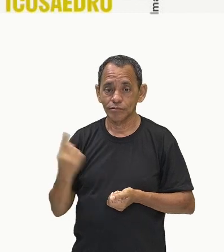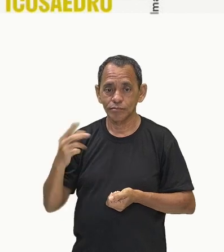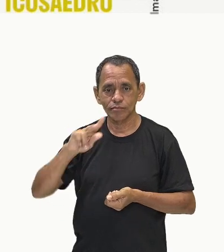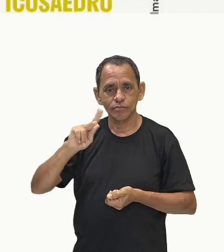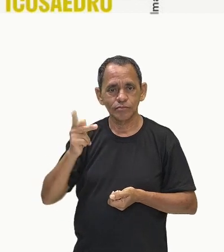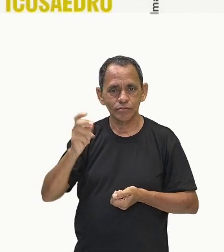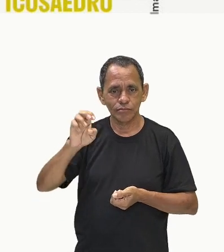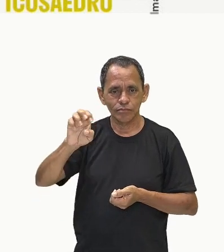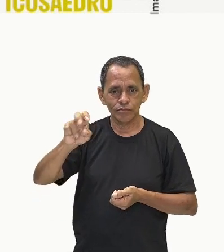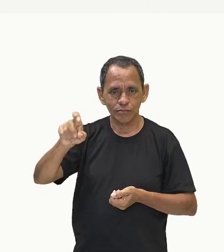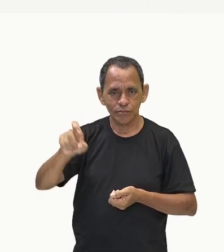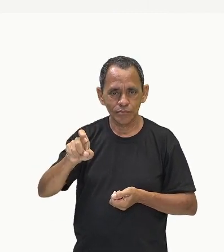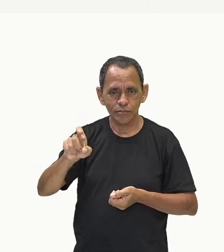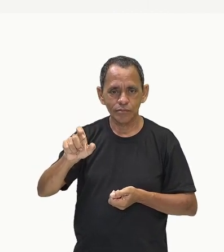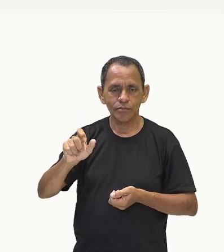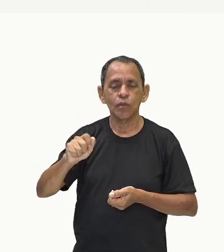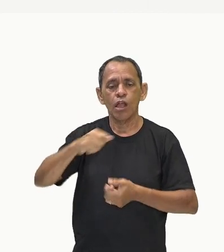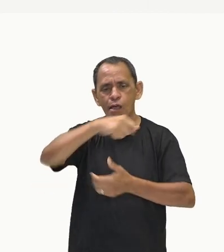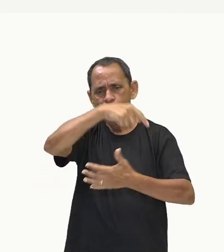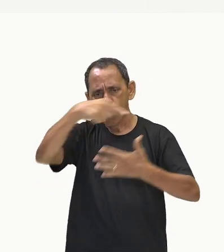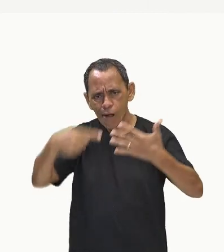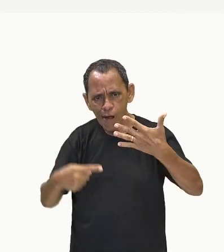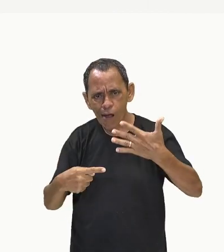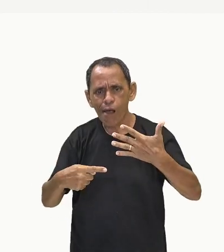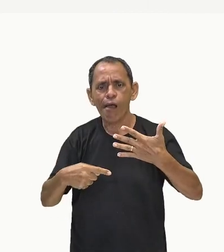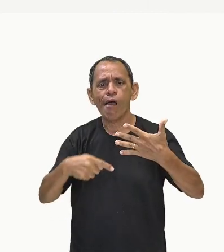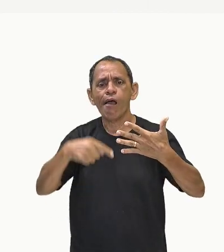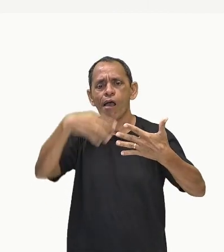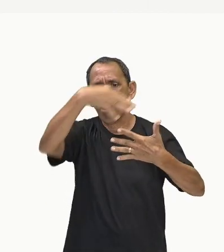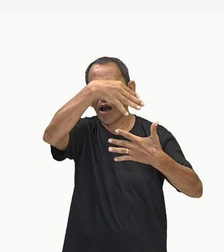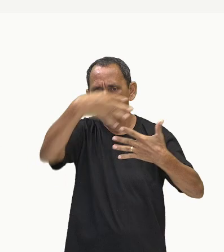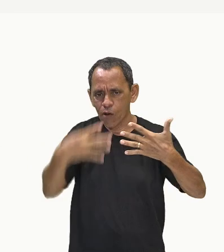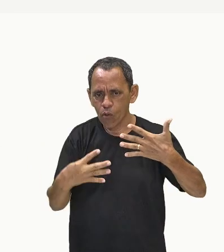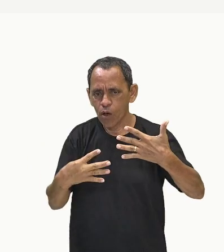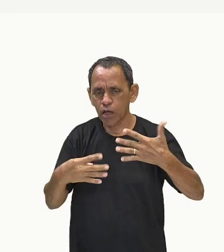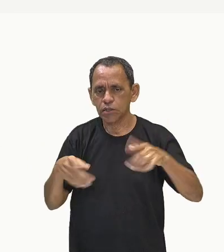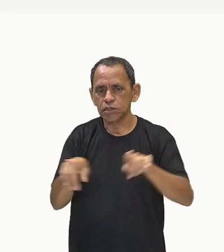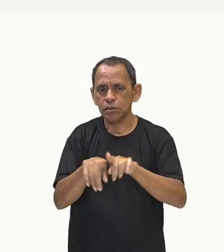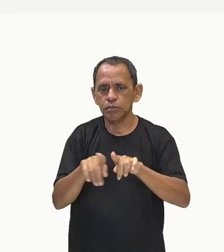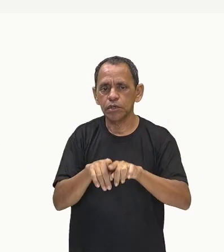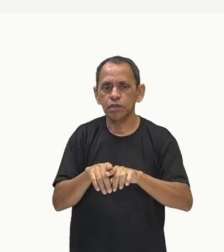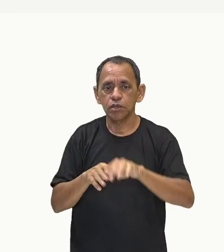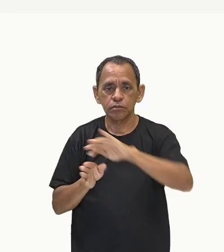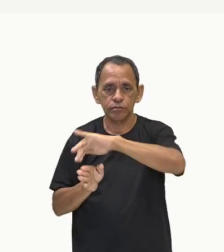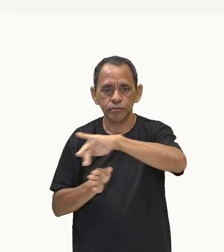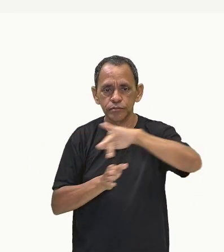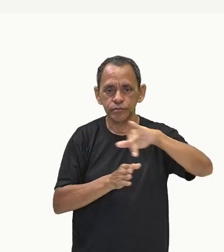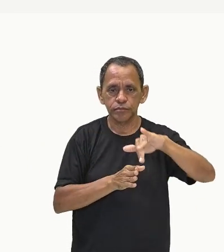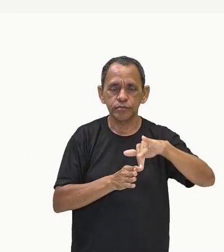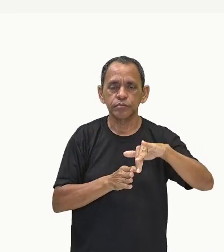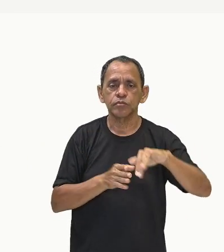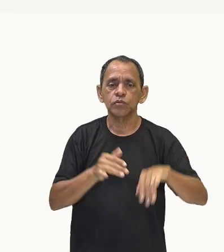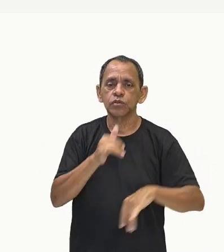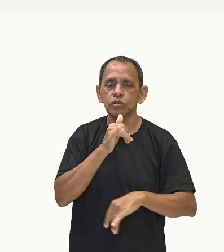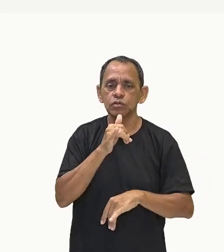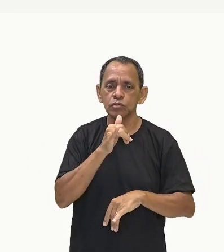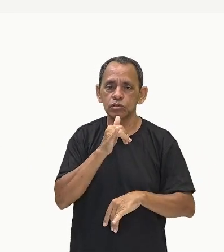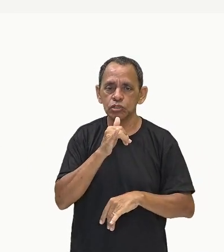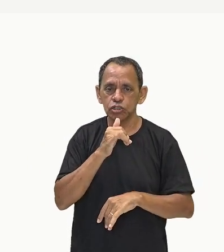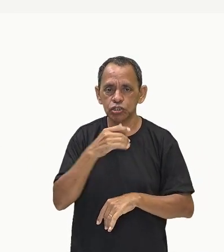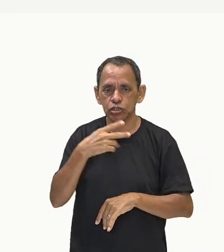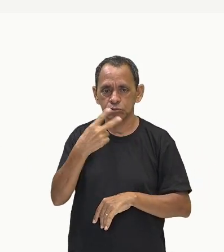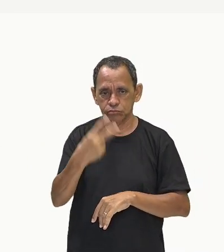hexaedro, correto? Muito bem, no nosso próximo exemplo de número 2, temos a seguinte